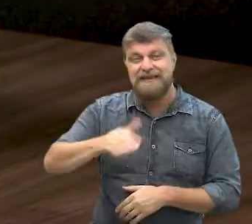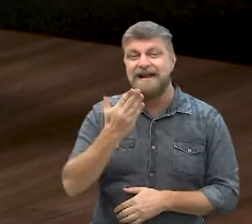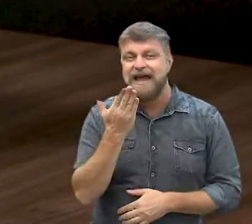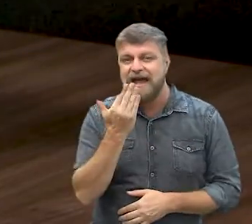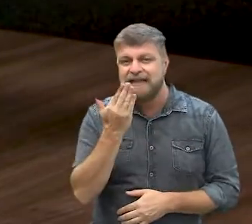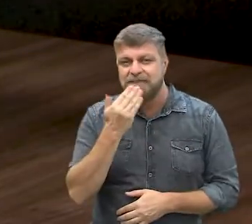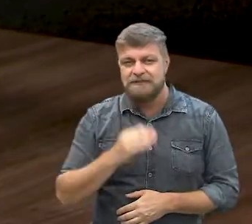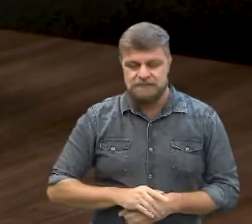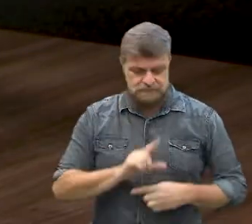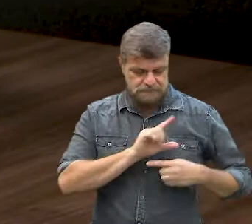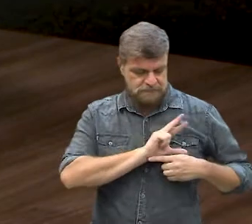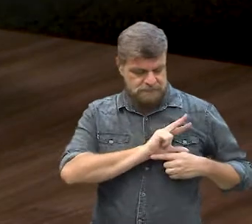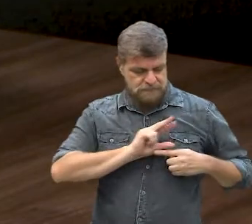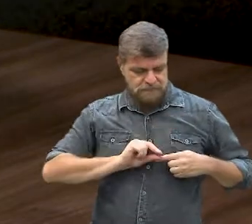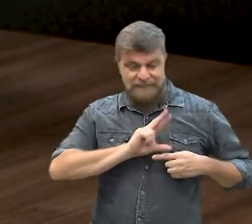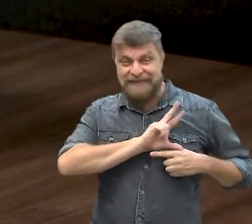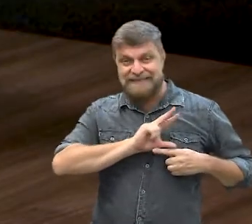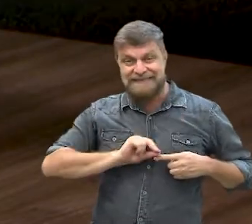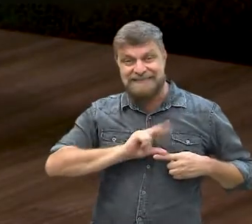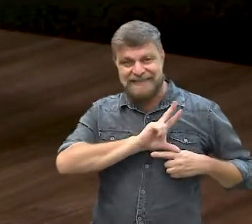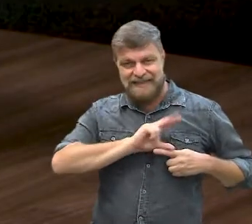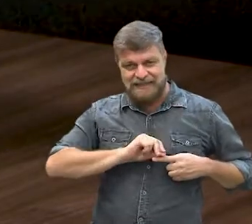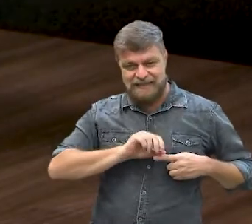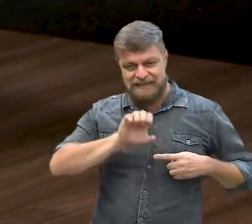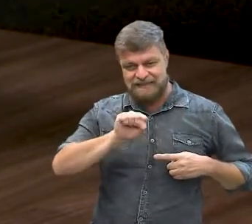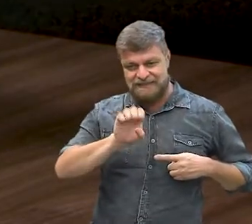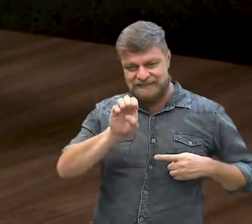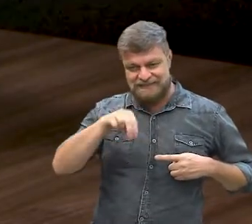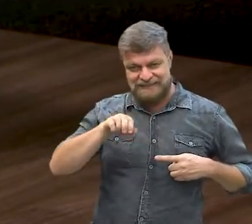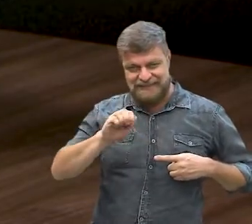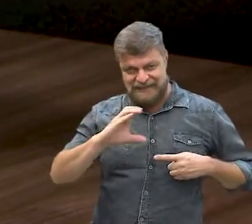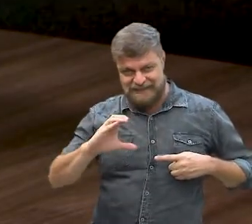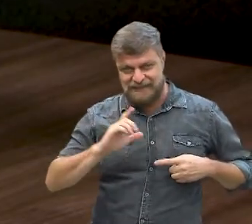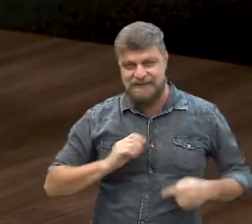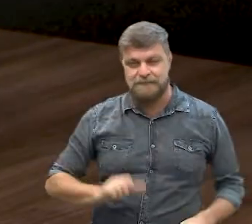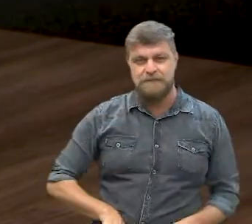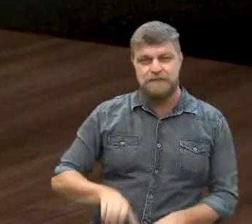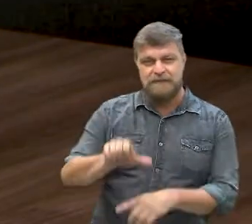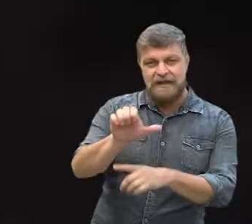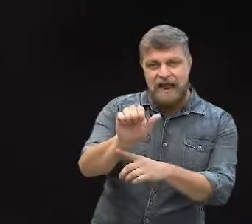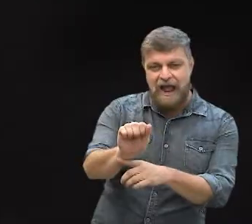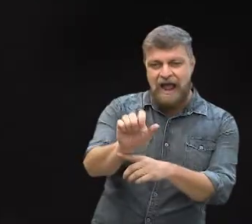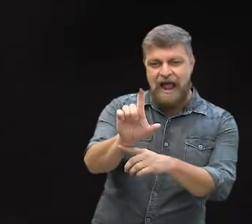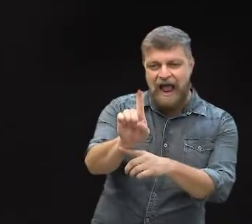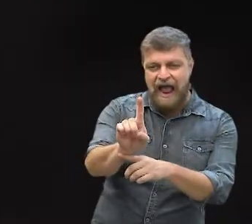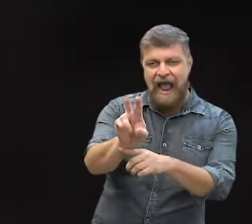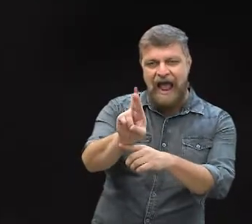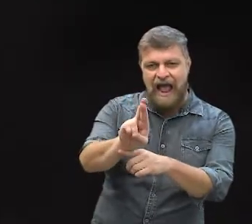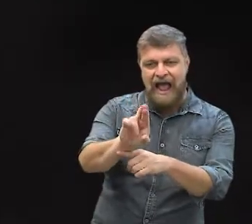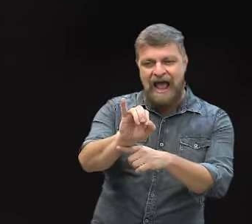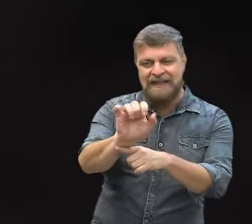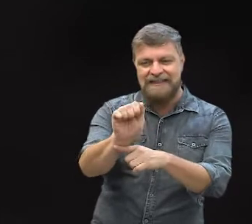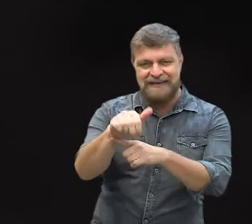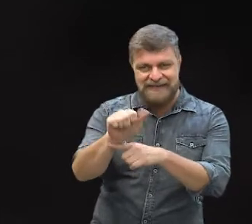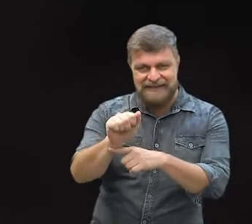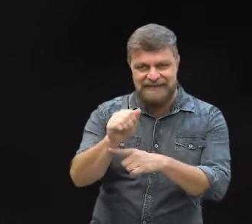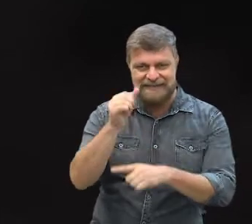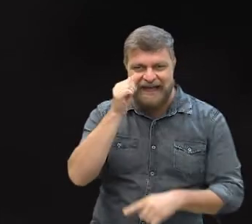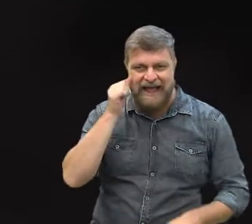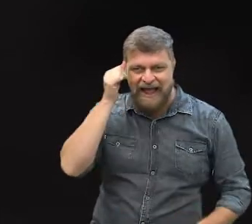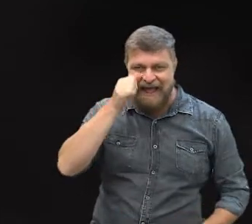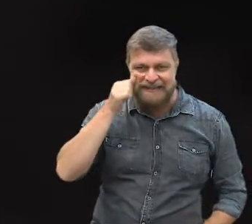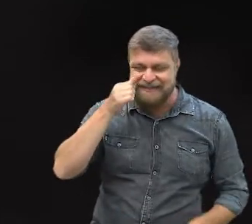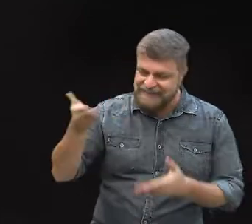Alimentação do Centro Universitário Senac, a Adriana Furquim. Adriana, seja bem-vinda ao Ser Empreendedor.